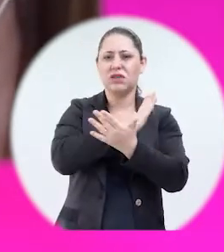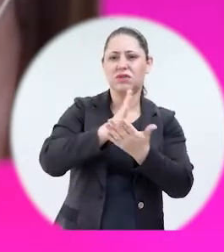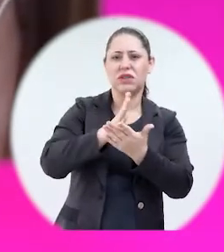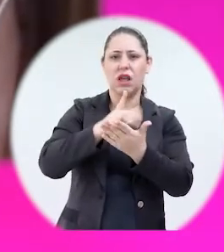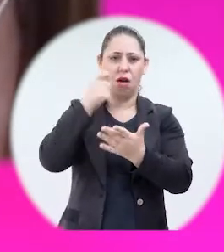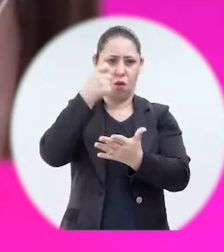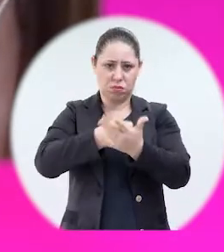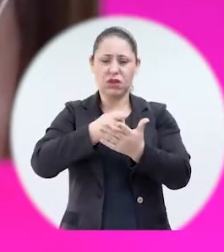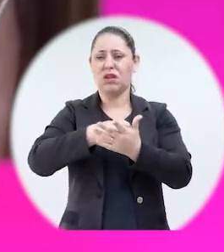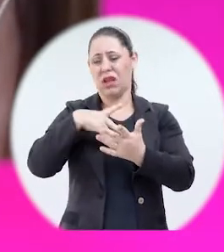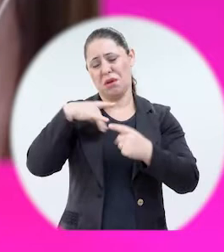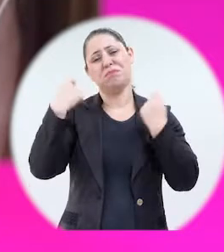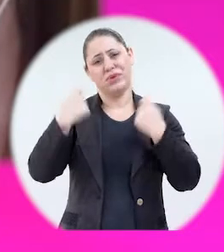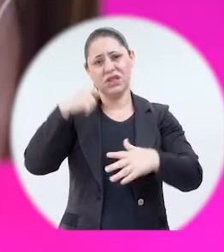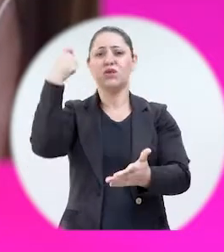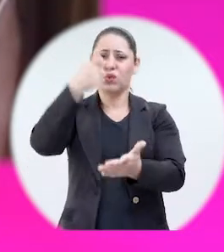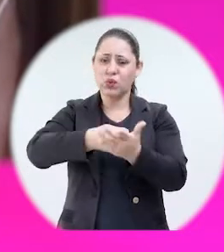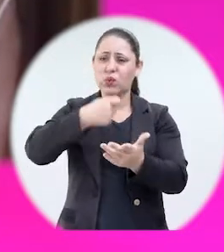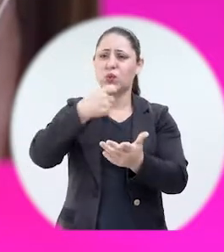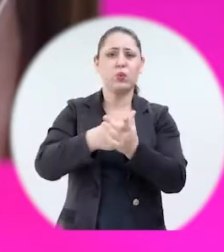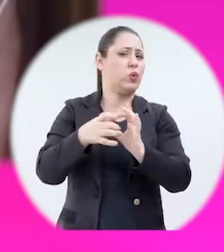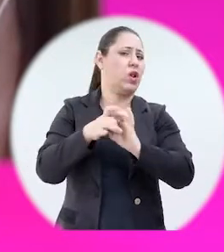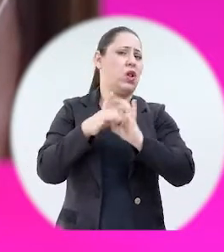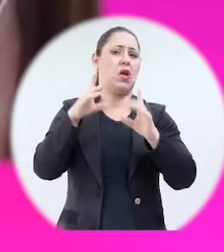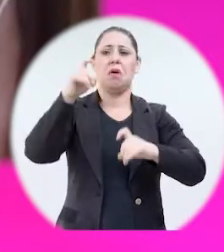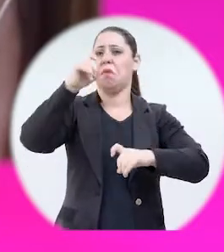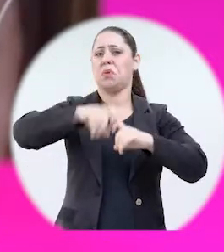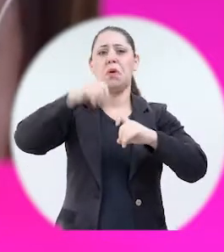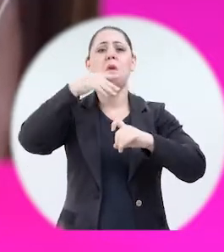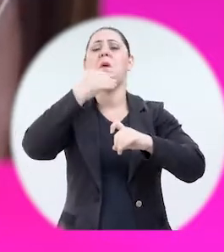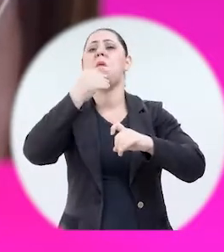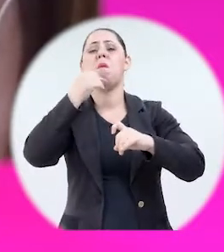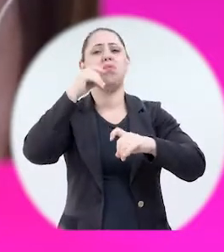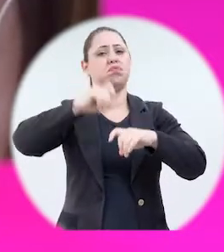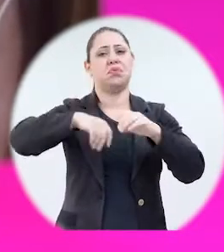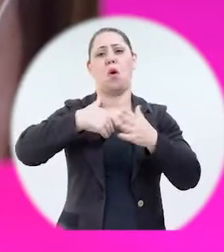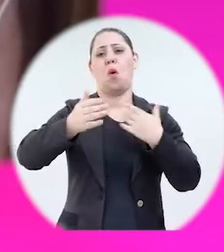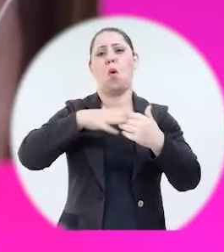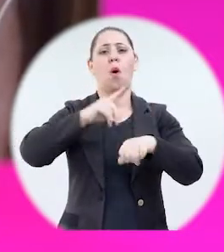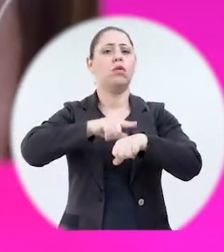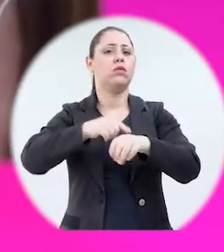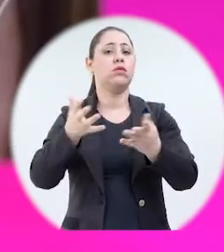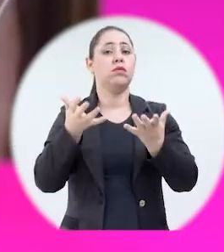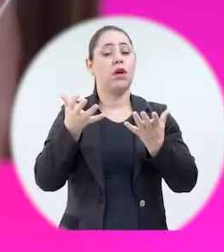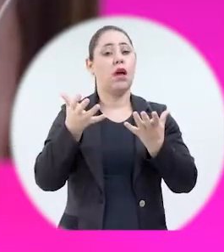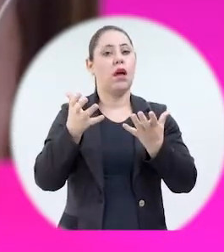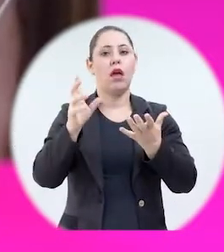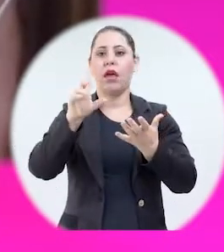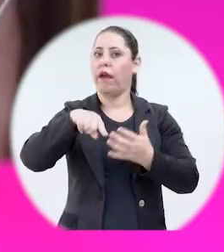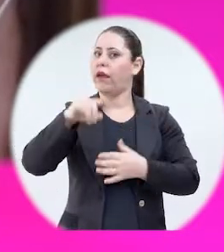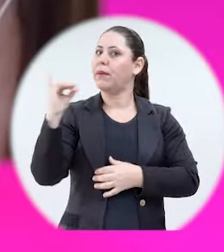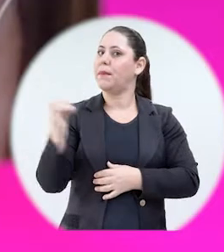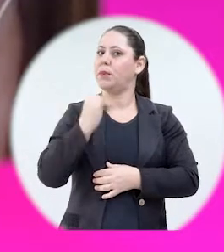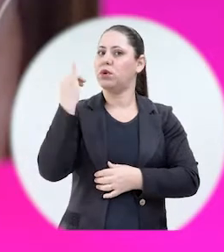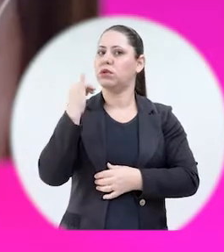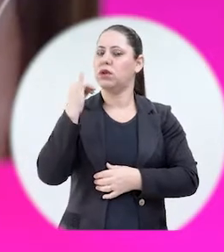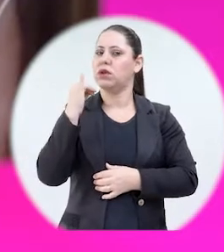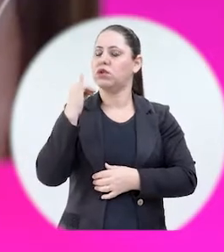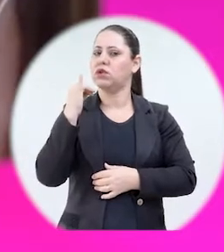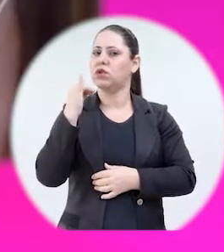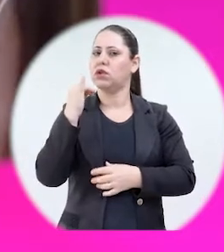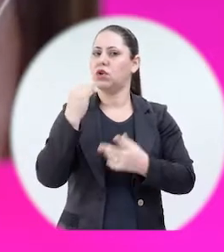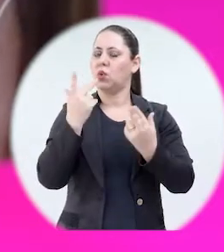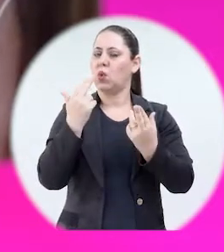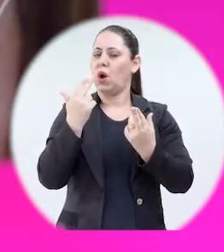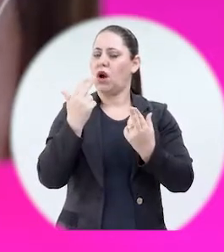muitas vezes que é uma obrigação, né, da mulher, da companheira, e não é. Então, são tão importantes e tão